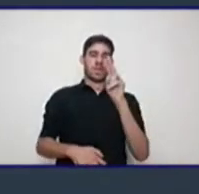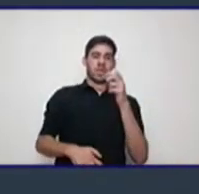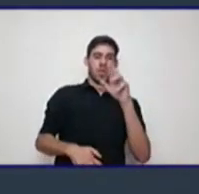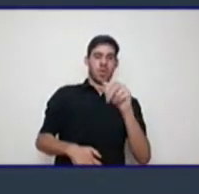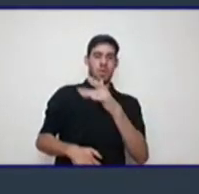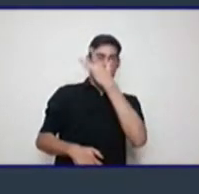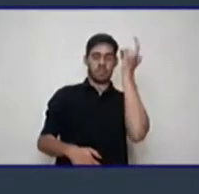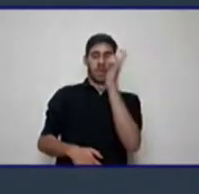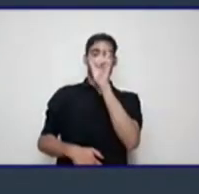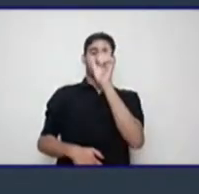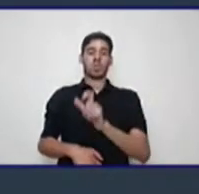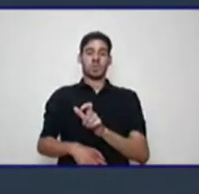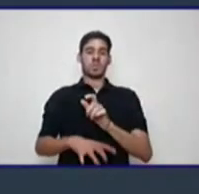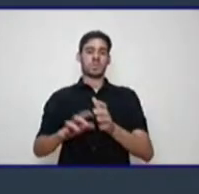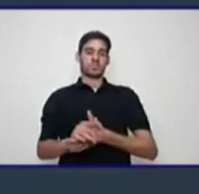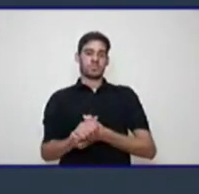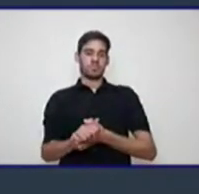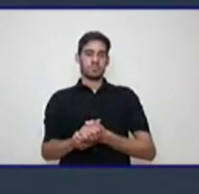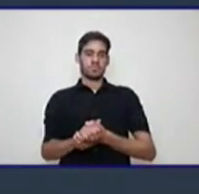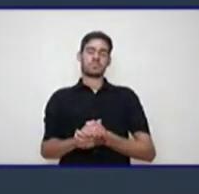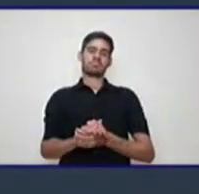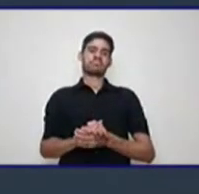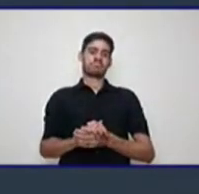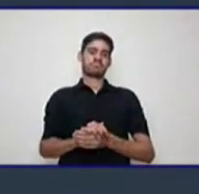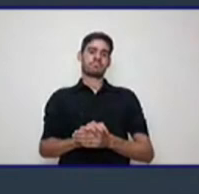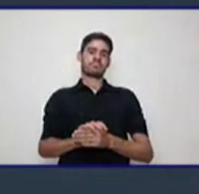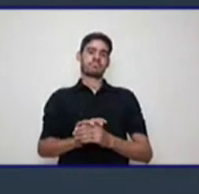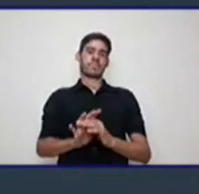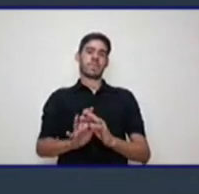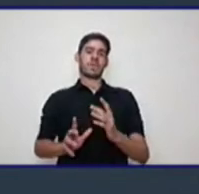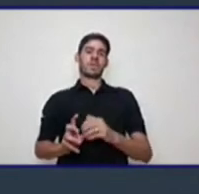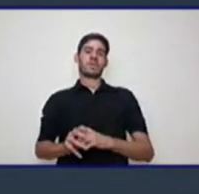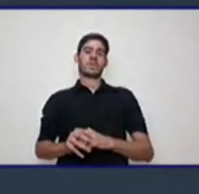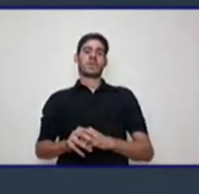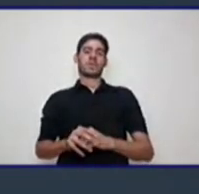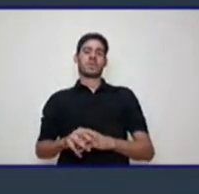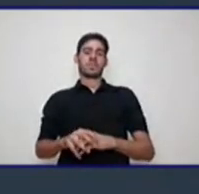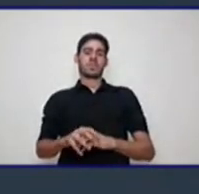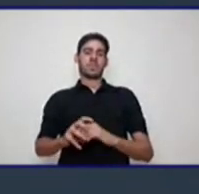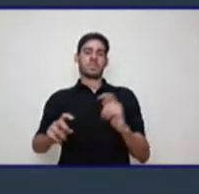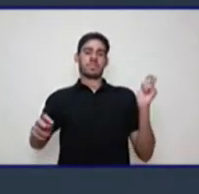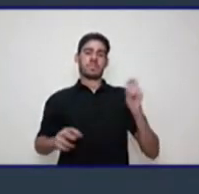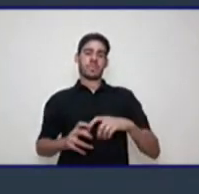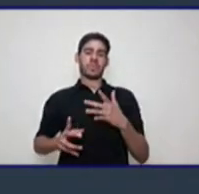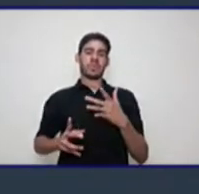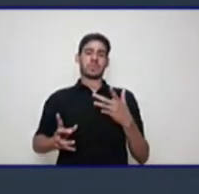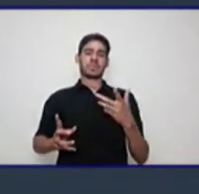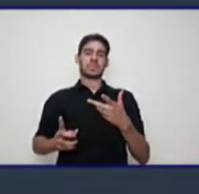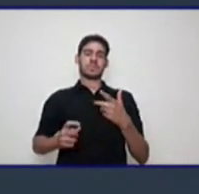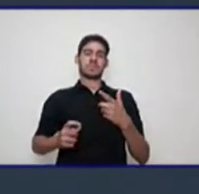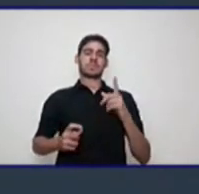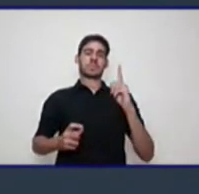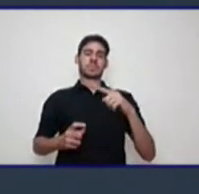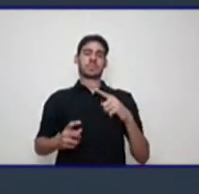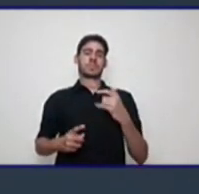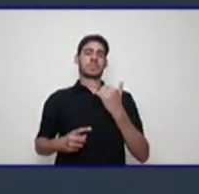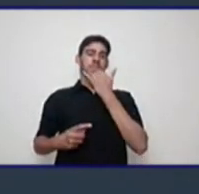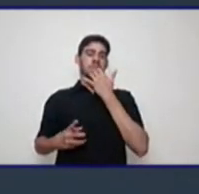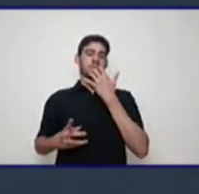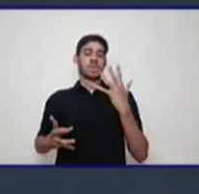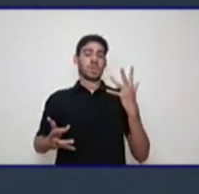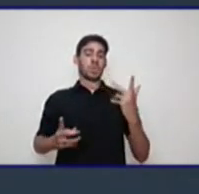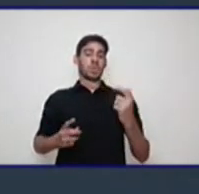pessoas, certo é que não há, senhor presidente, espaço para a chancela de atos permeados de discurso